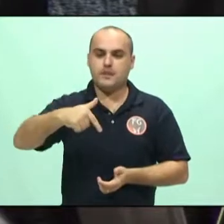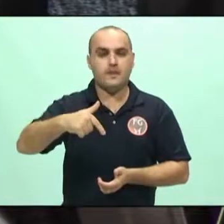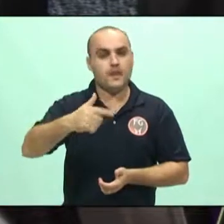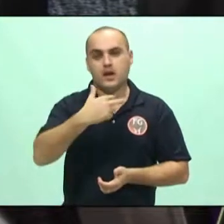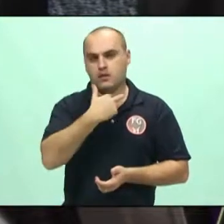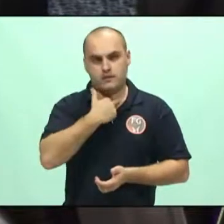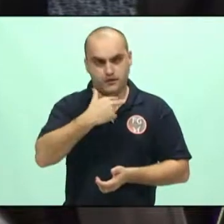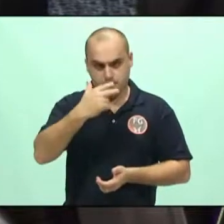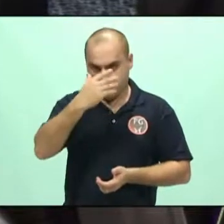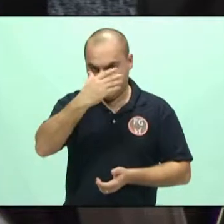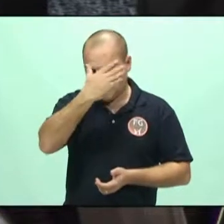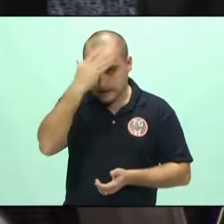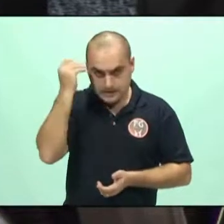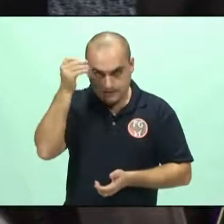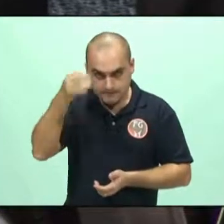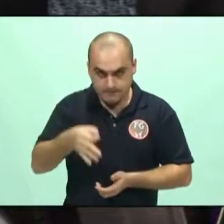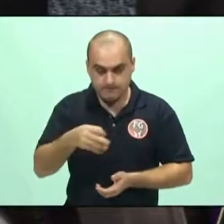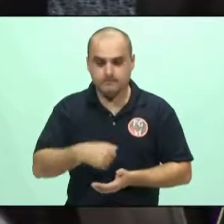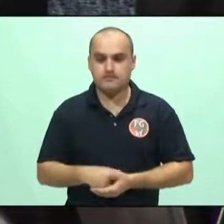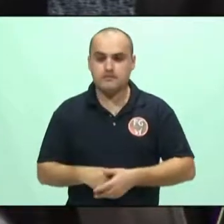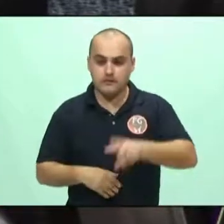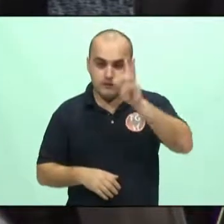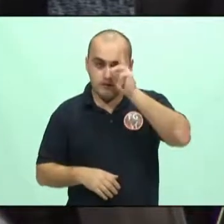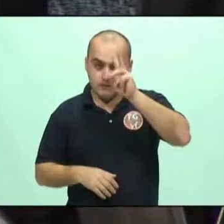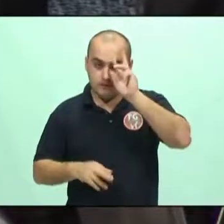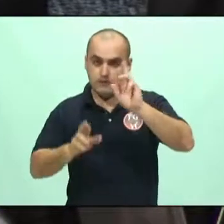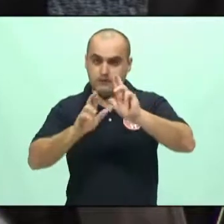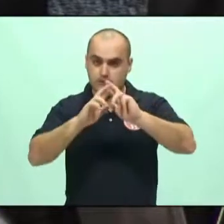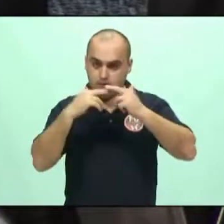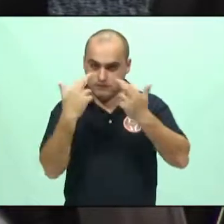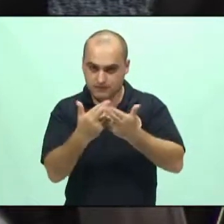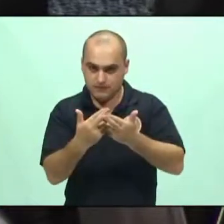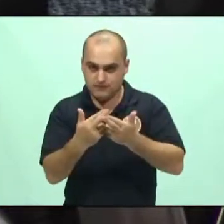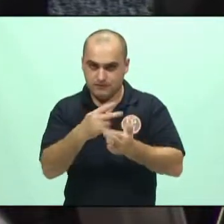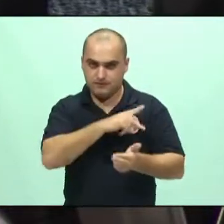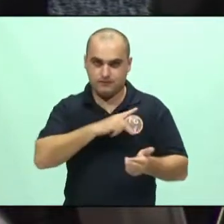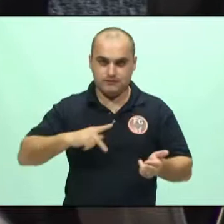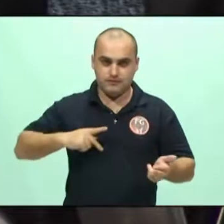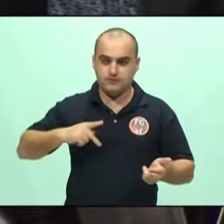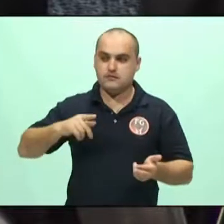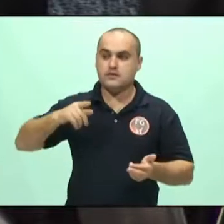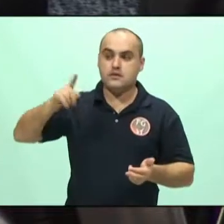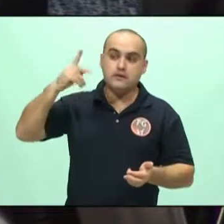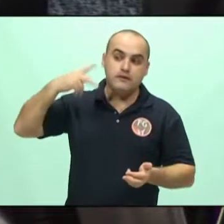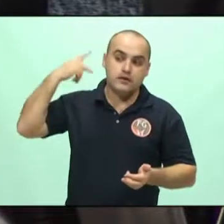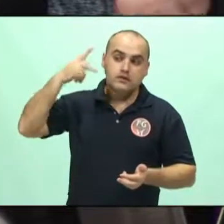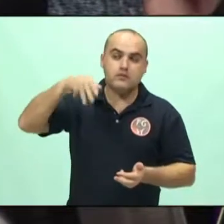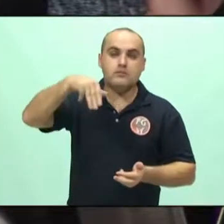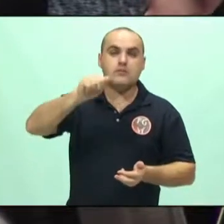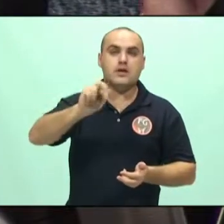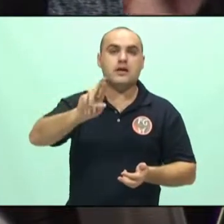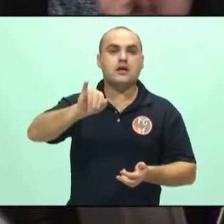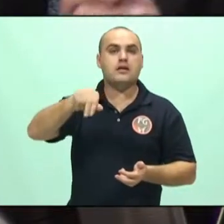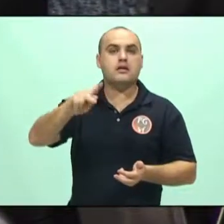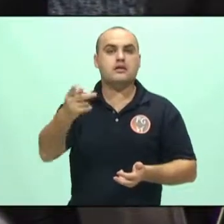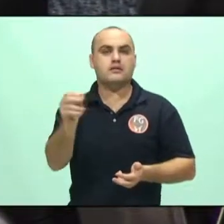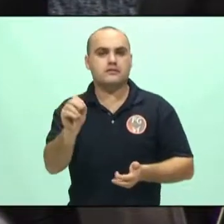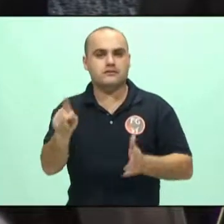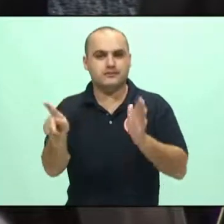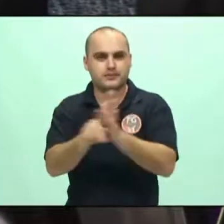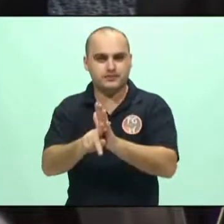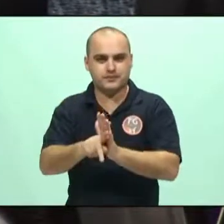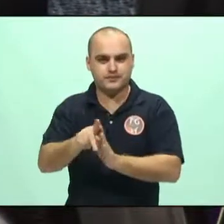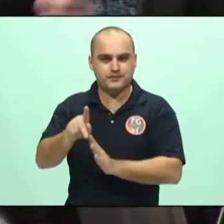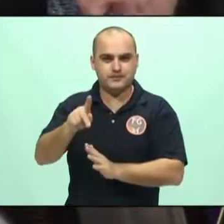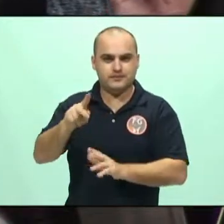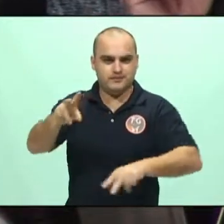esquecer vou lembrar aqui aquela audiência pública que foi presidida pelo vereador Fabrício Marinho com relação à questão dos presídios federais